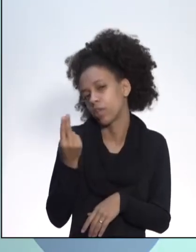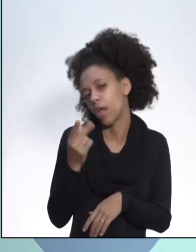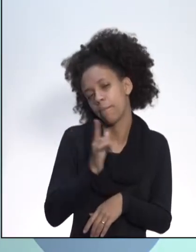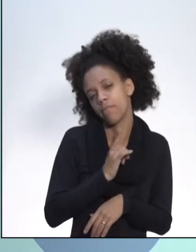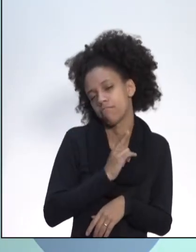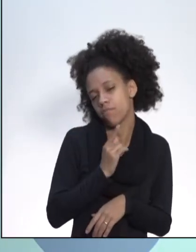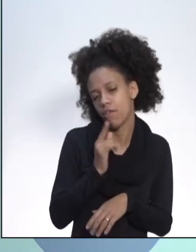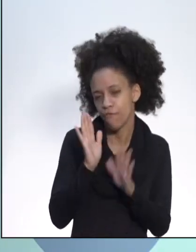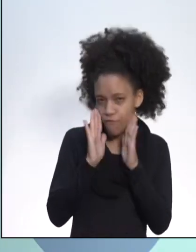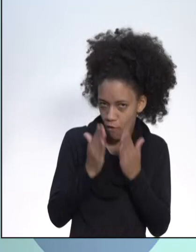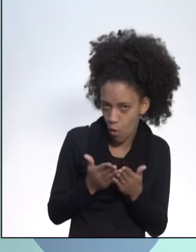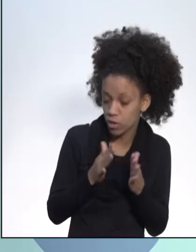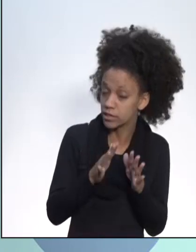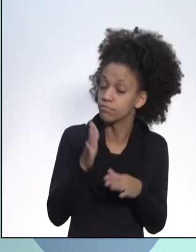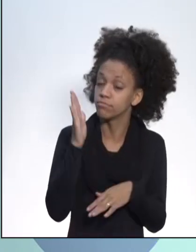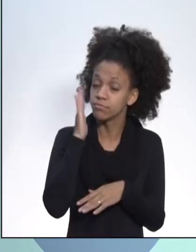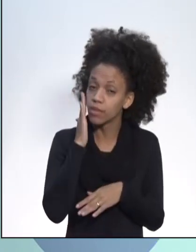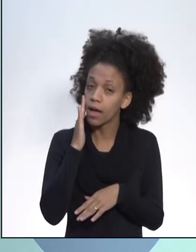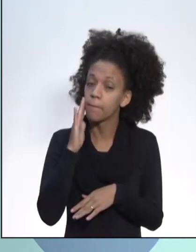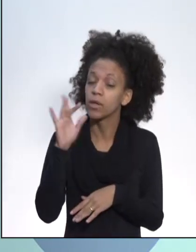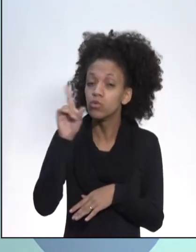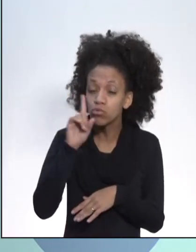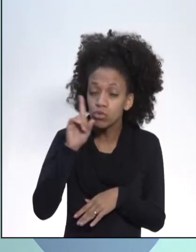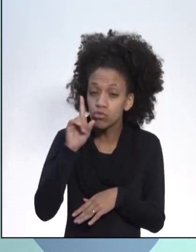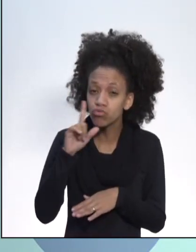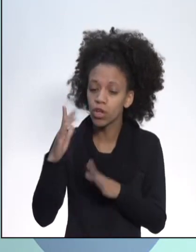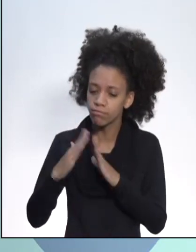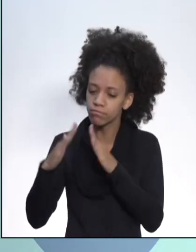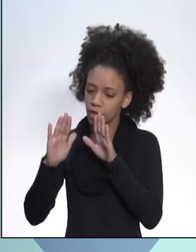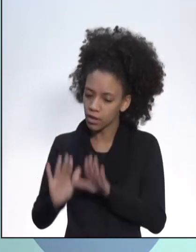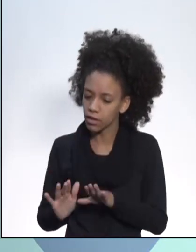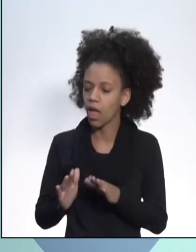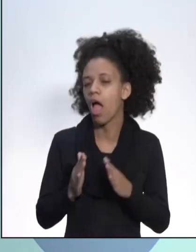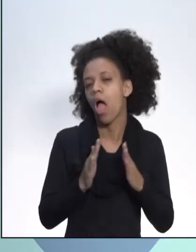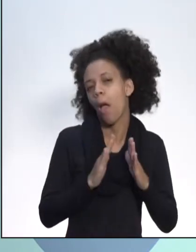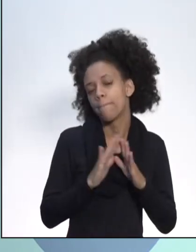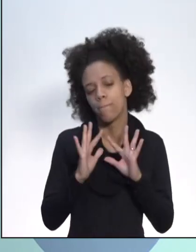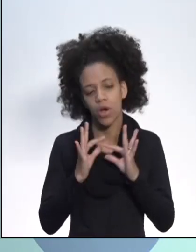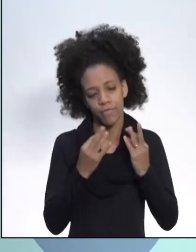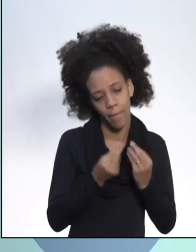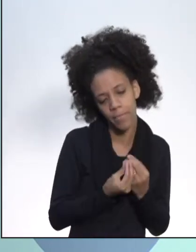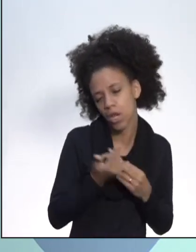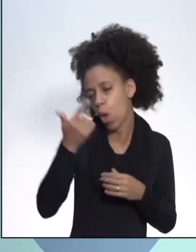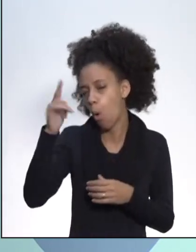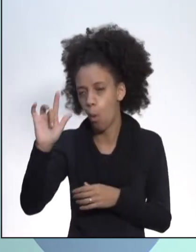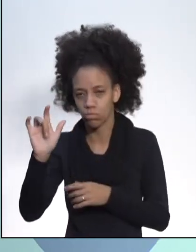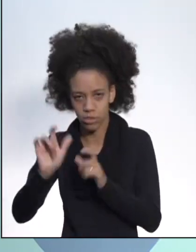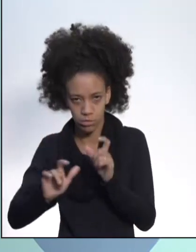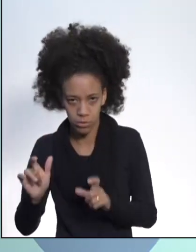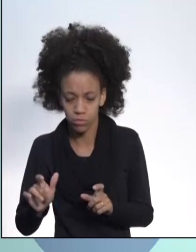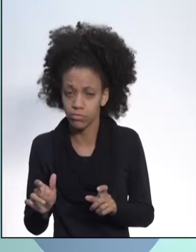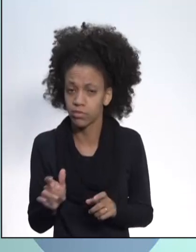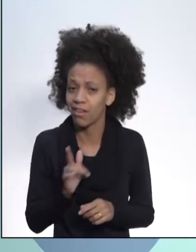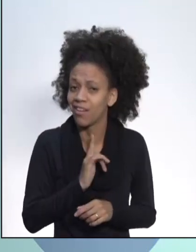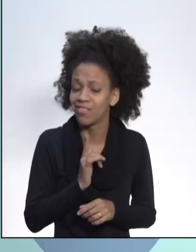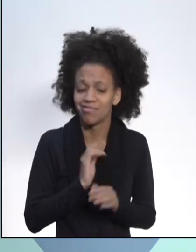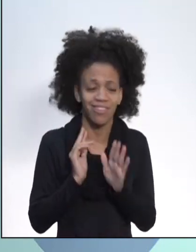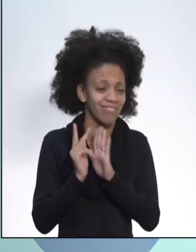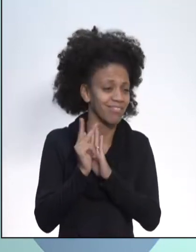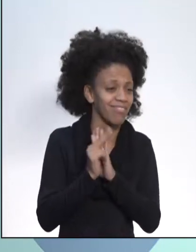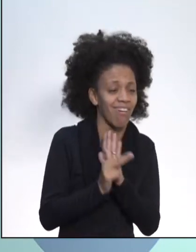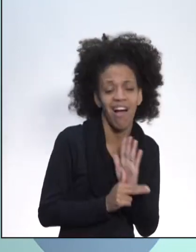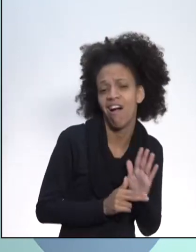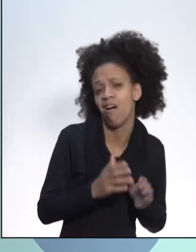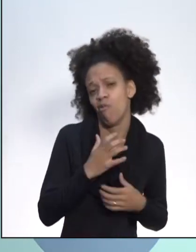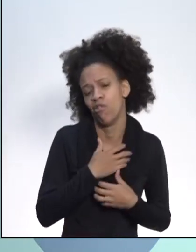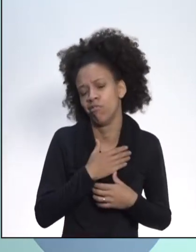também que no cotidiano da nossa casa, quem mora com a família, quem mora com outras pessoas, tem outras coisas que podem tirar o